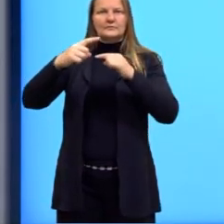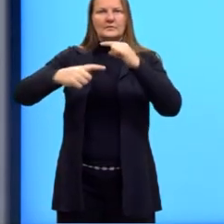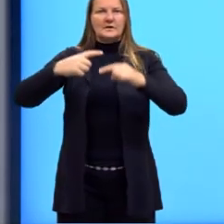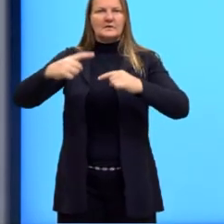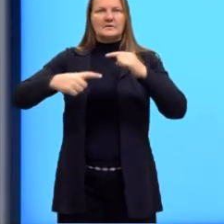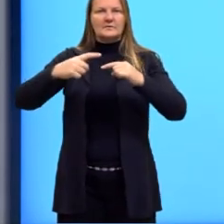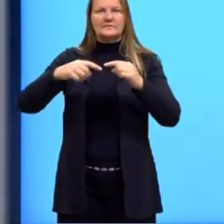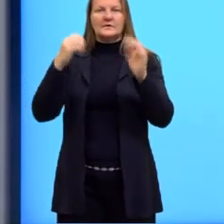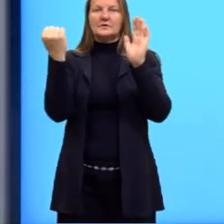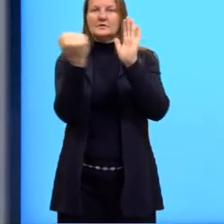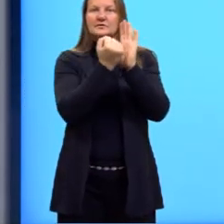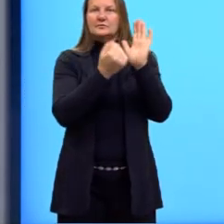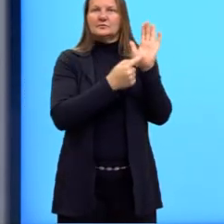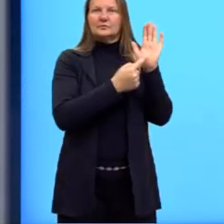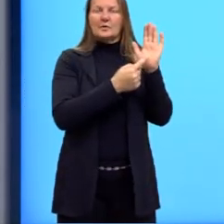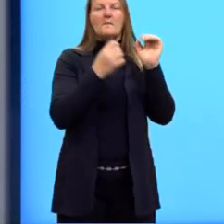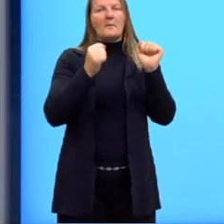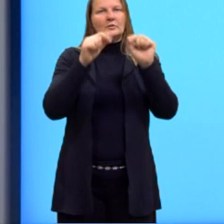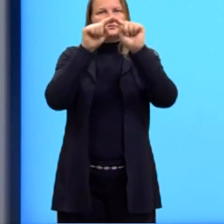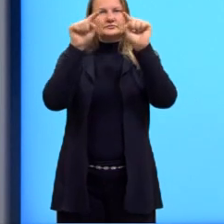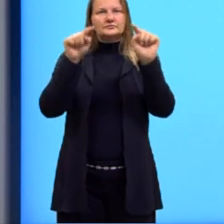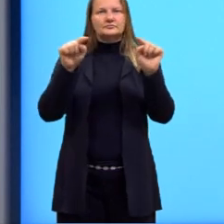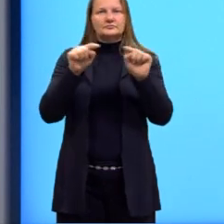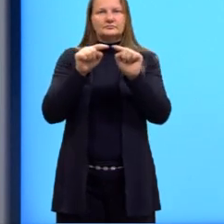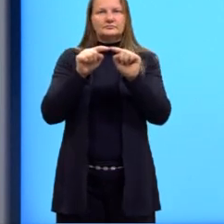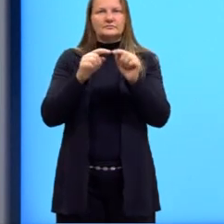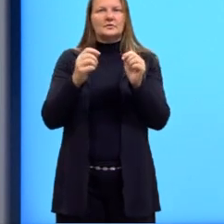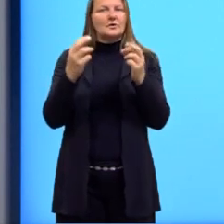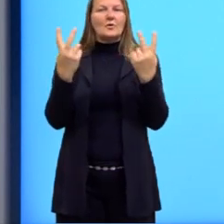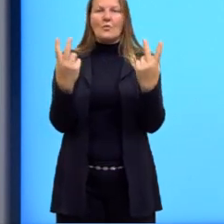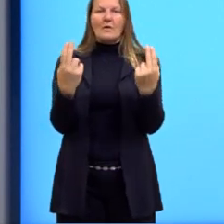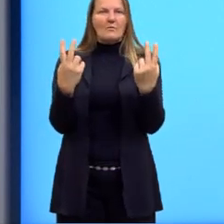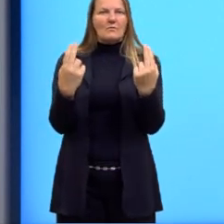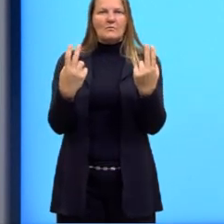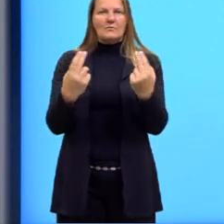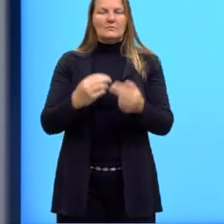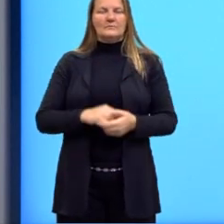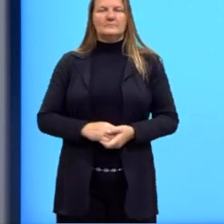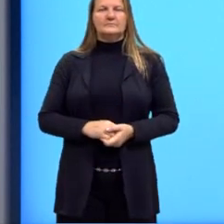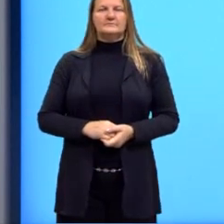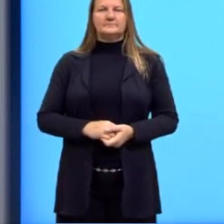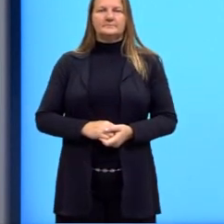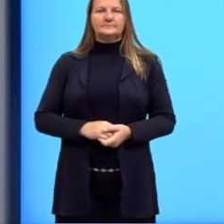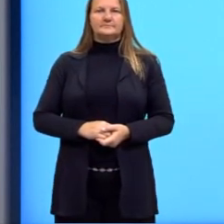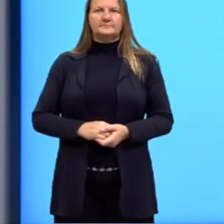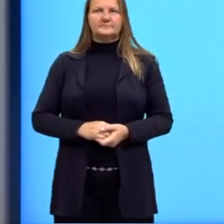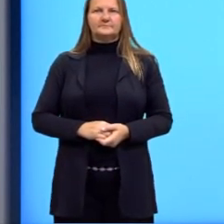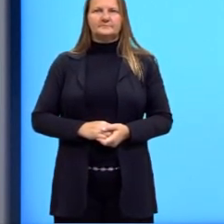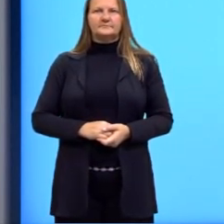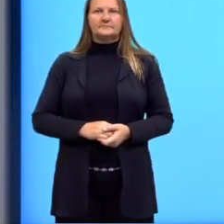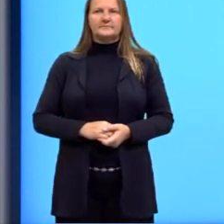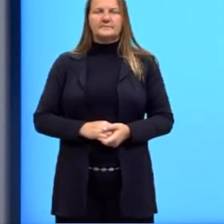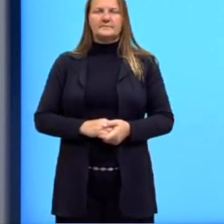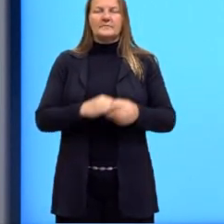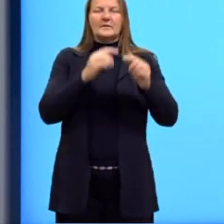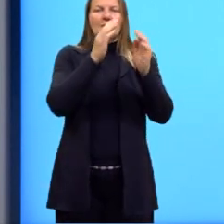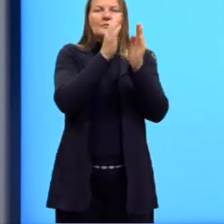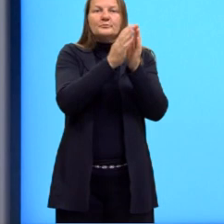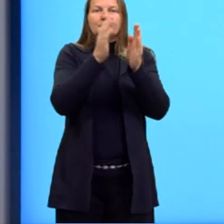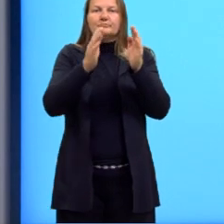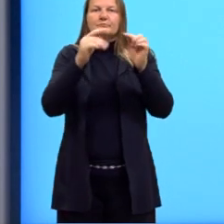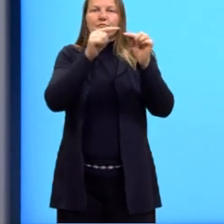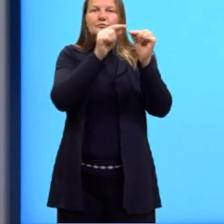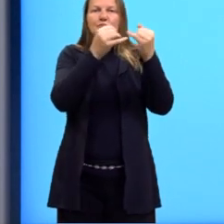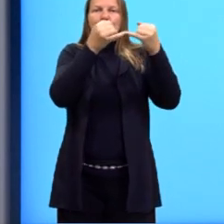resistor pode ser um quadradinho também tá os dois símbolos estão corretos e aqui né Tá insere